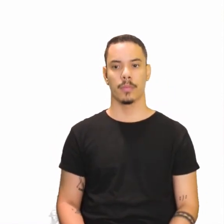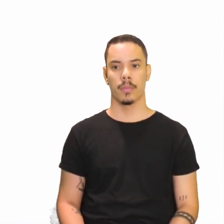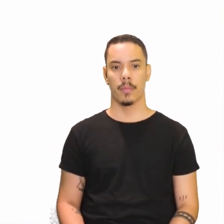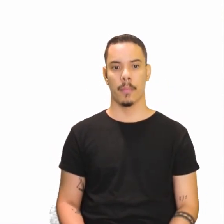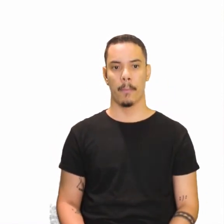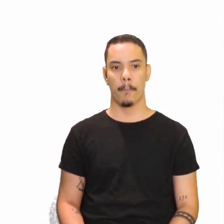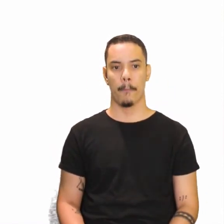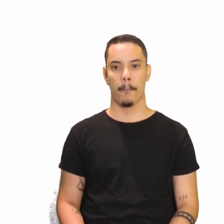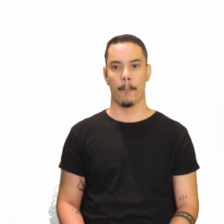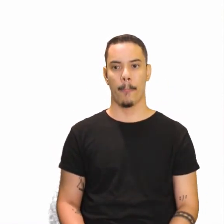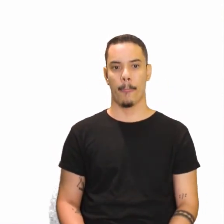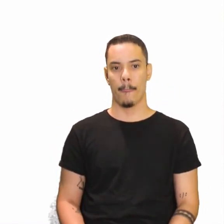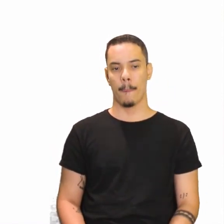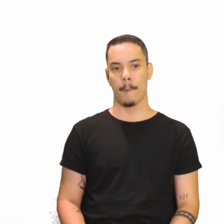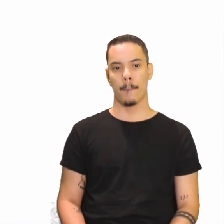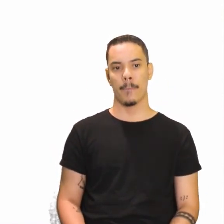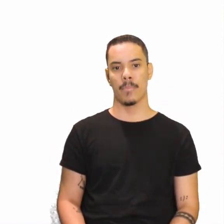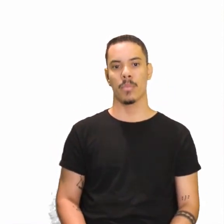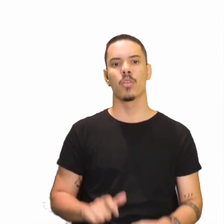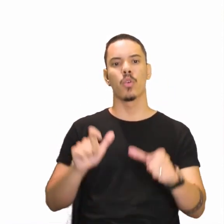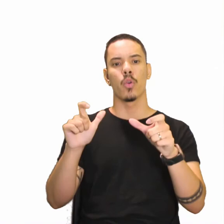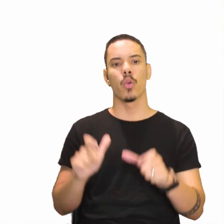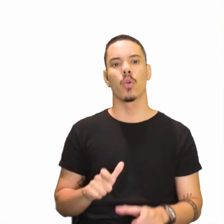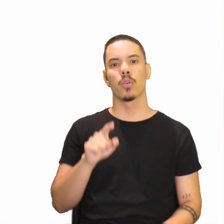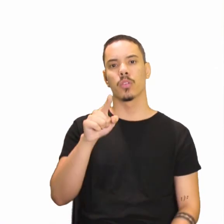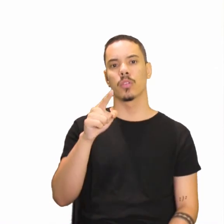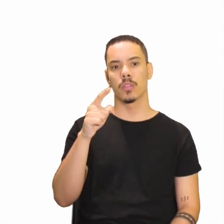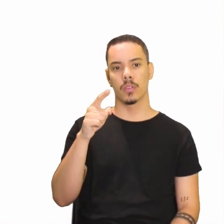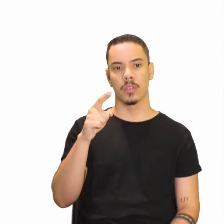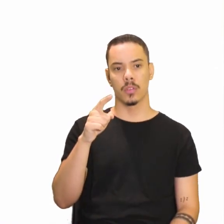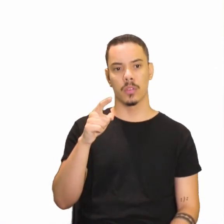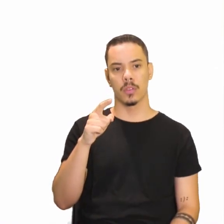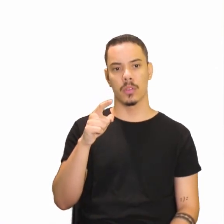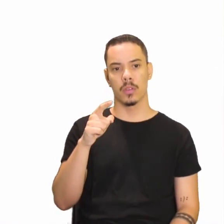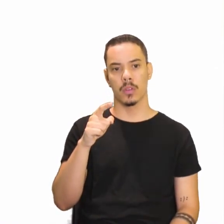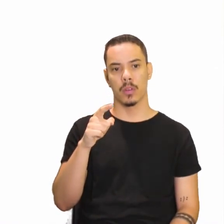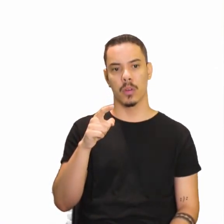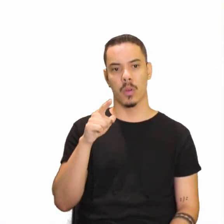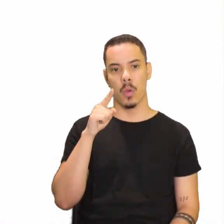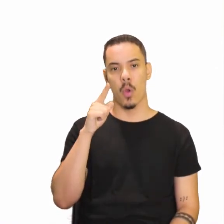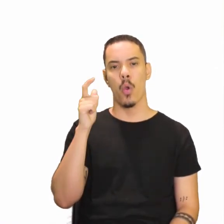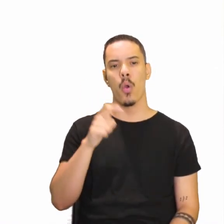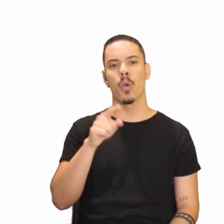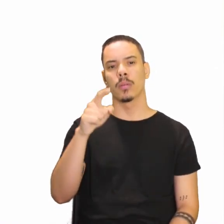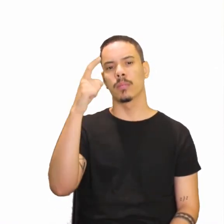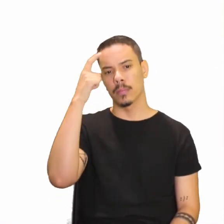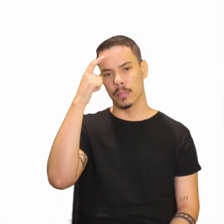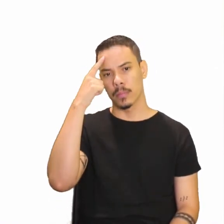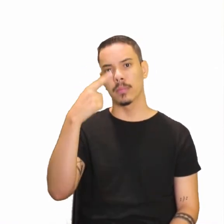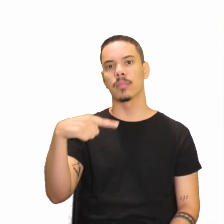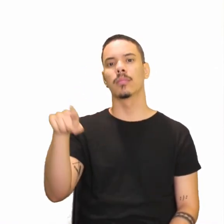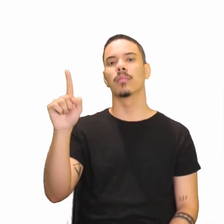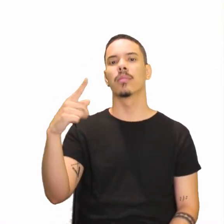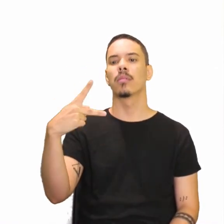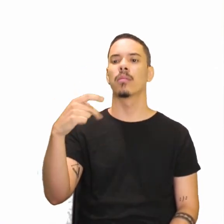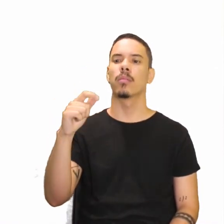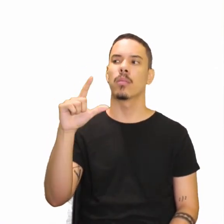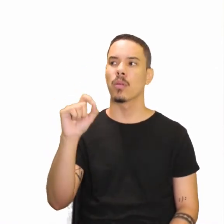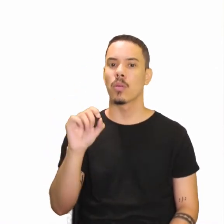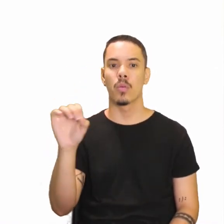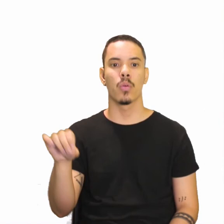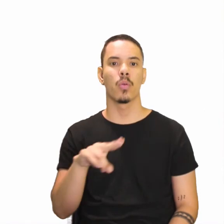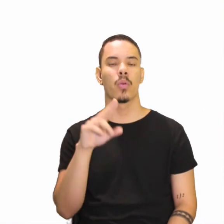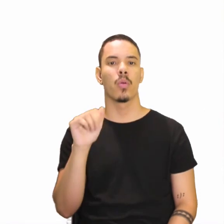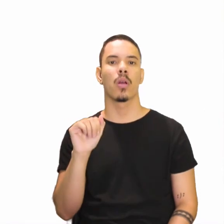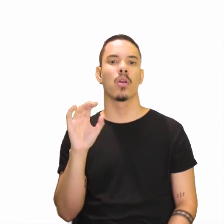A. Onde você pensa? Onde você pensa que vais, Paulo José? Ou aonde